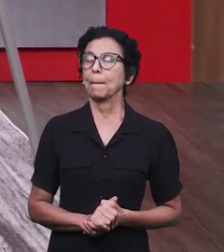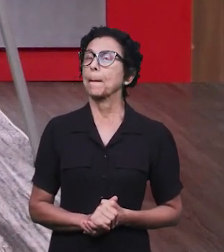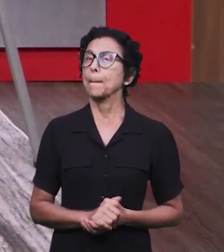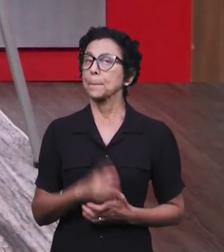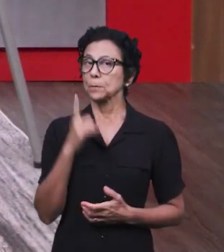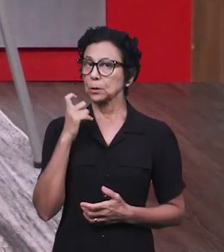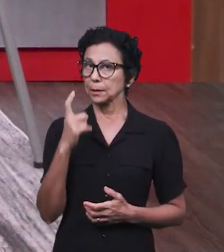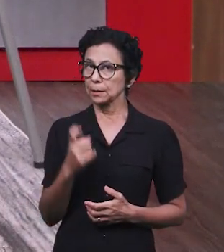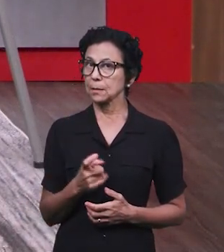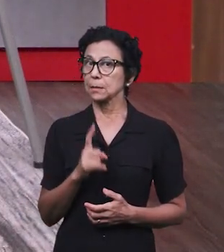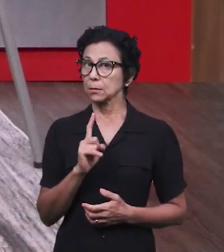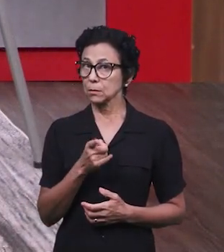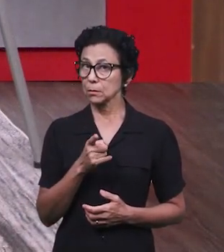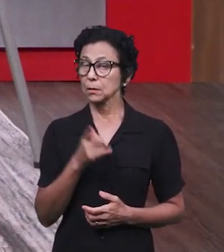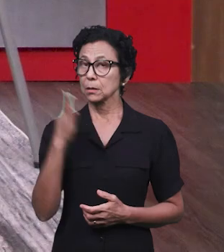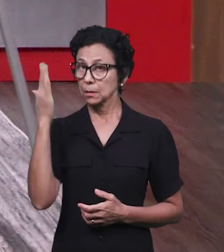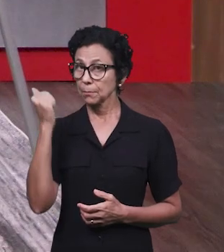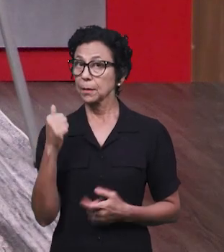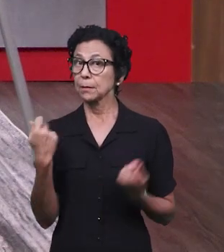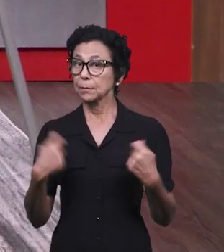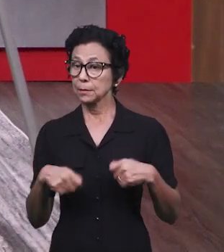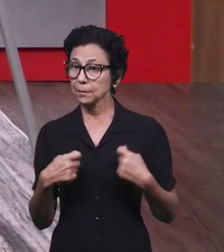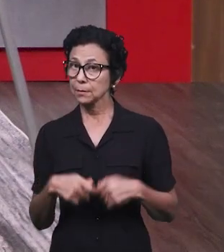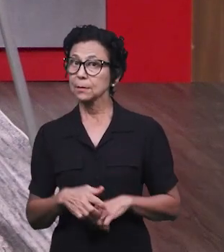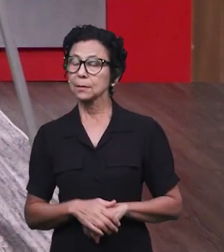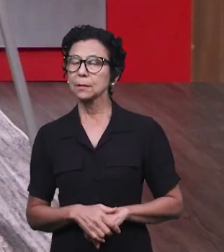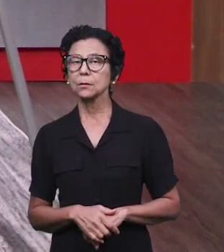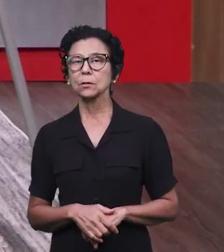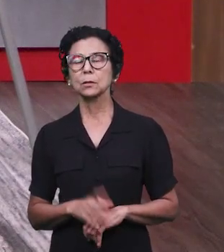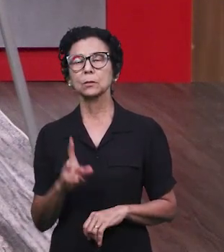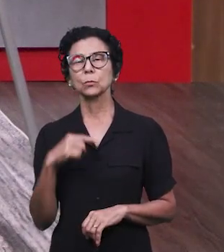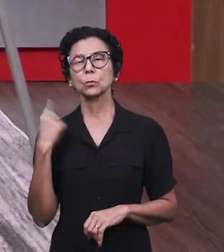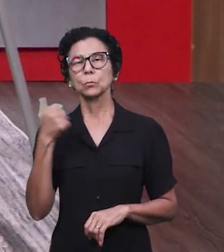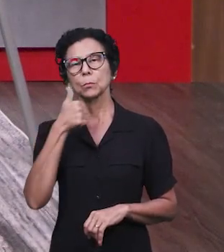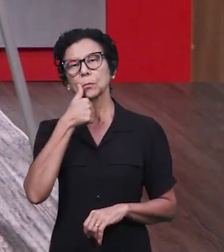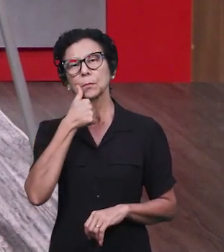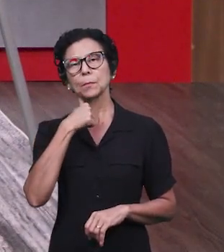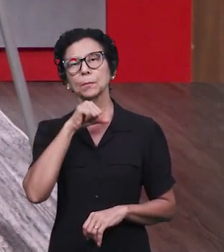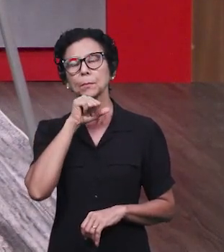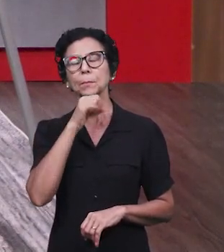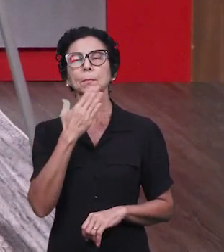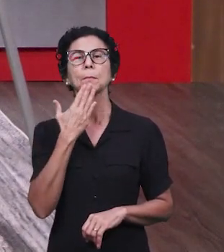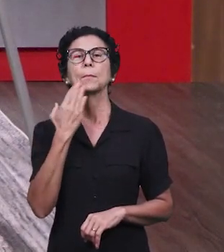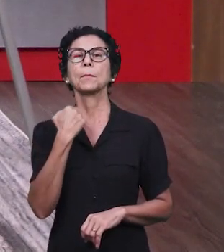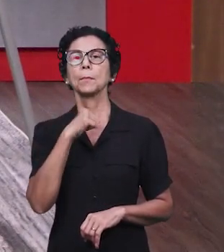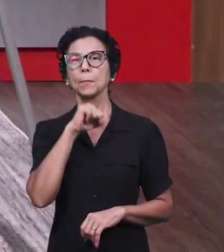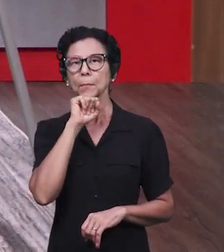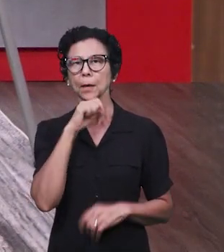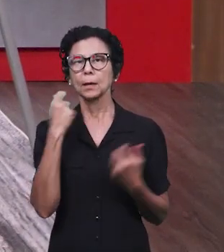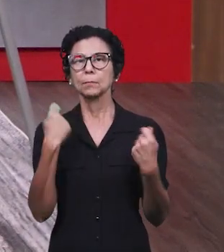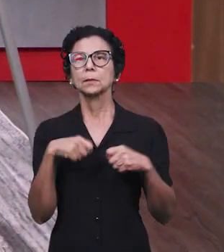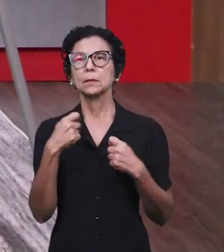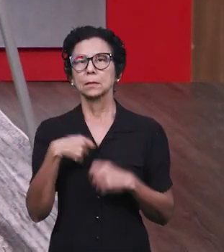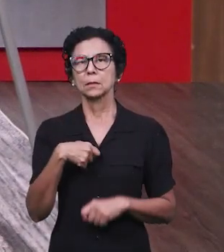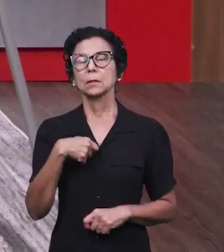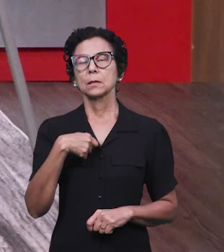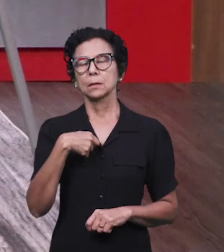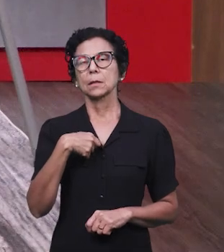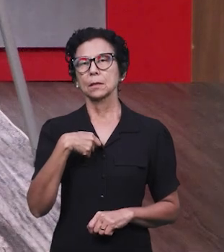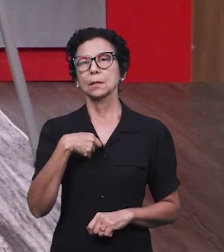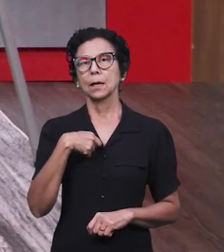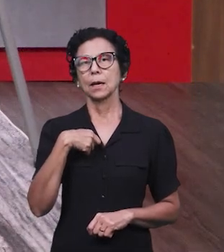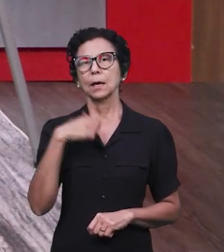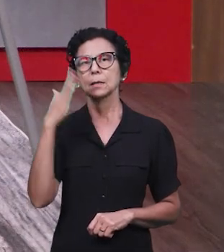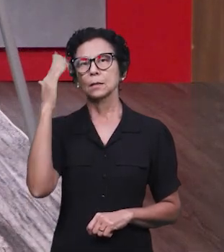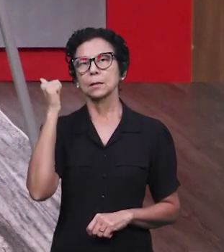até o tema do programa, né? Você precisa saber, acho que todos os pais eles precisam saber isso daqui, pais de crianças pequenos, que